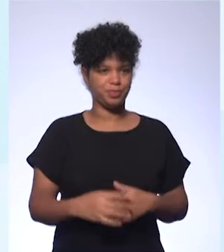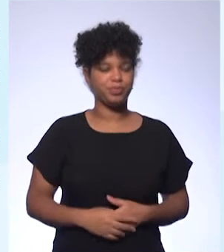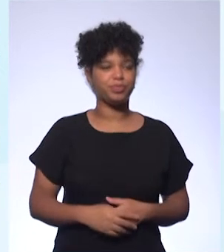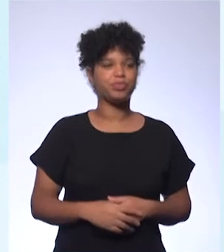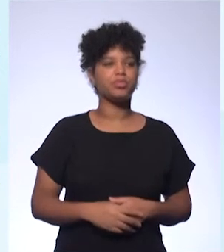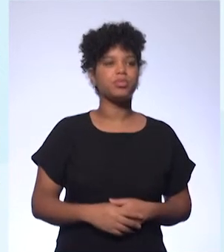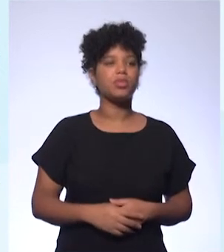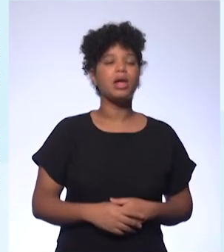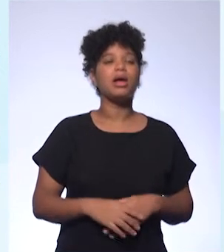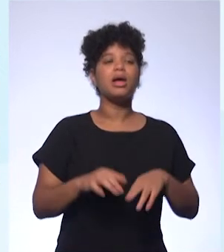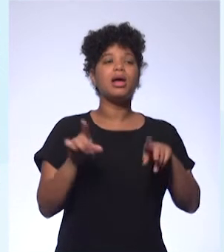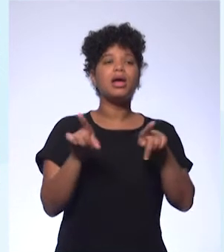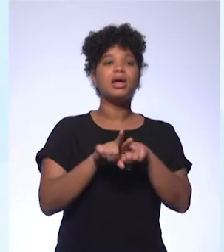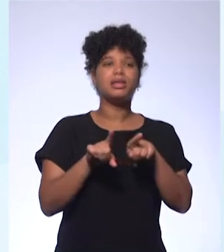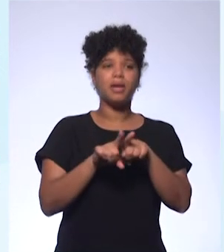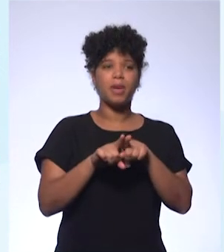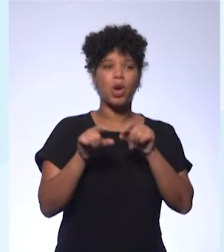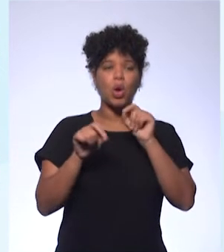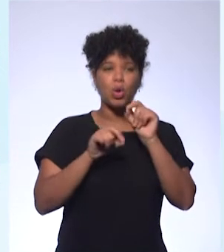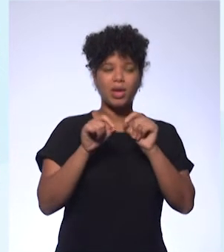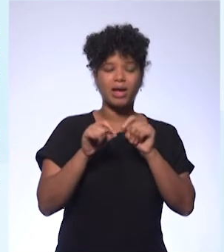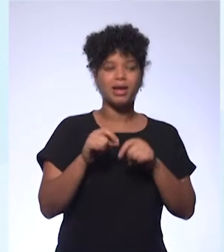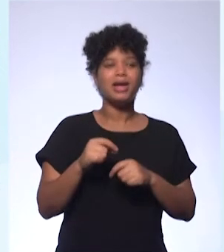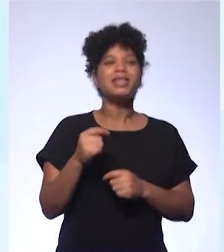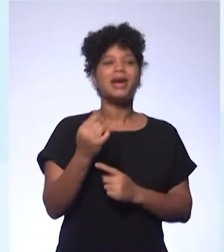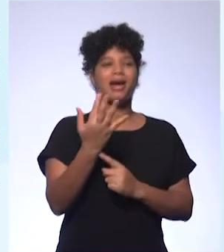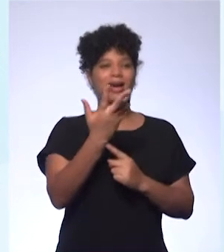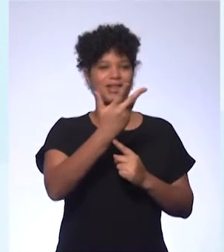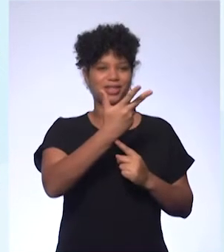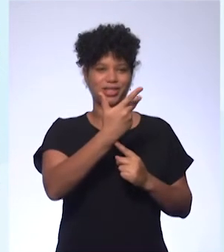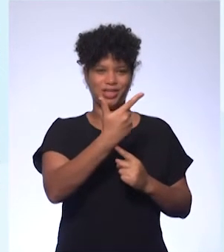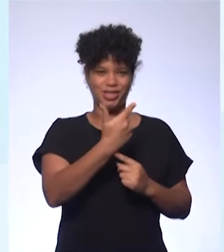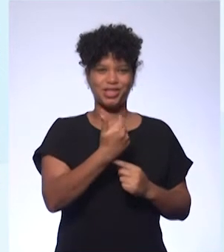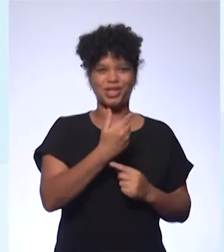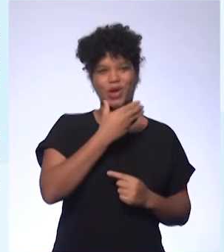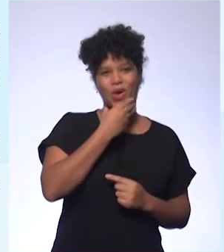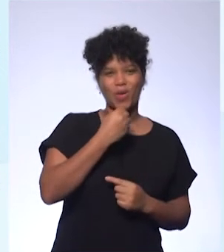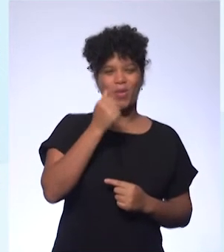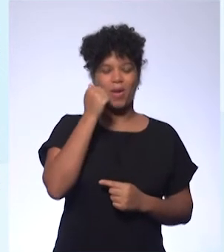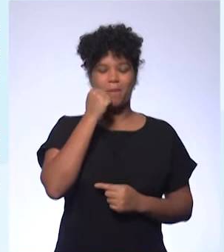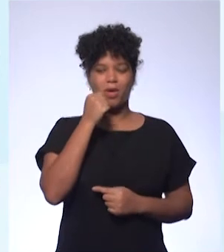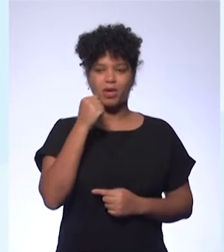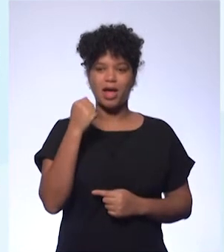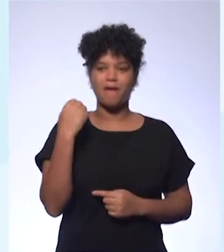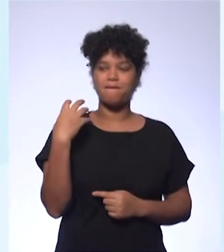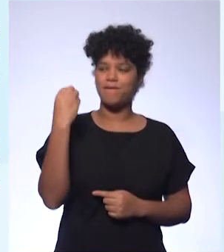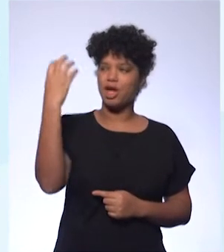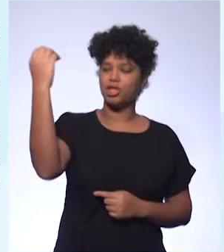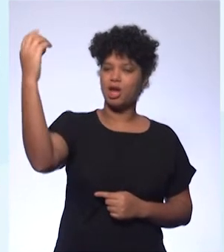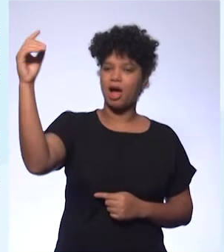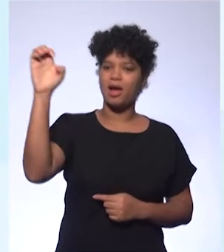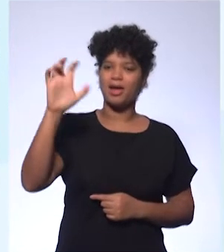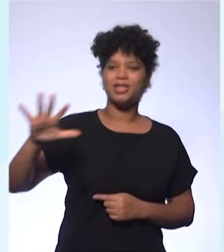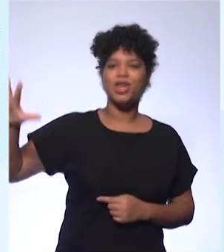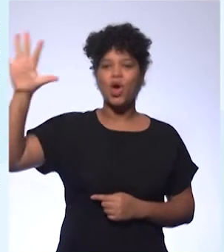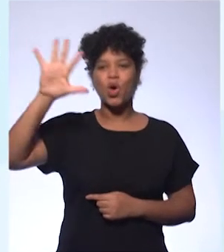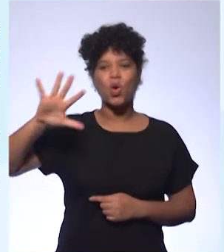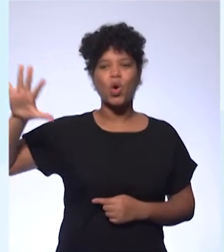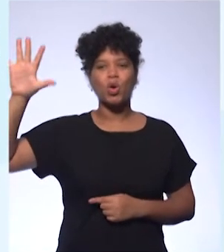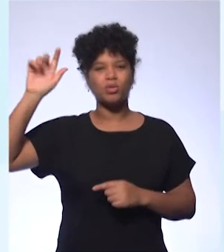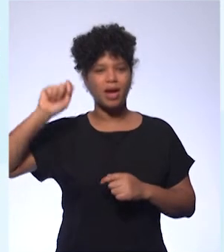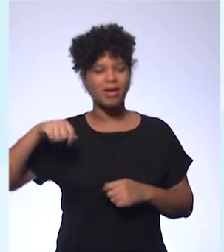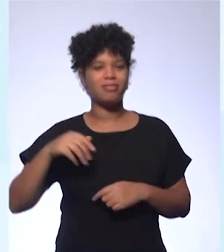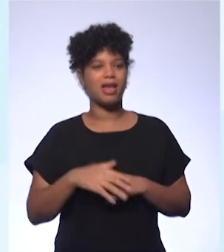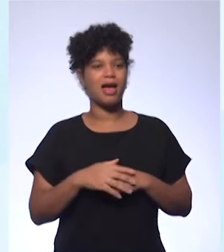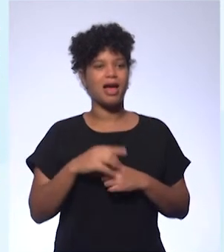vanguardas artísticas. Ou seja, né, nossos artistas começam a viajar para a Europa, né, aquele intercâmbio de ideias, e eles começam a ter contato